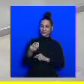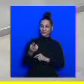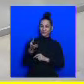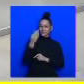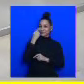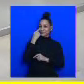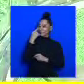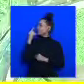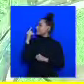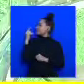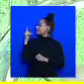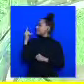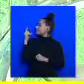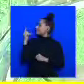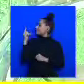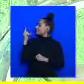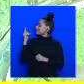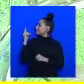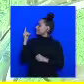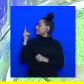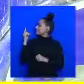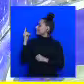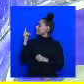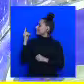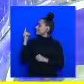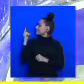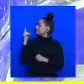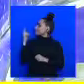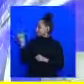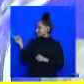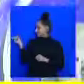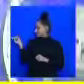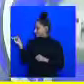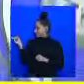1834. Bolas posicionadas. Valendo!